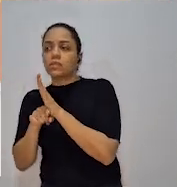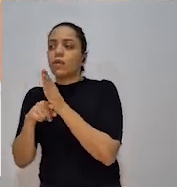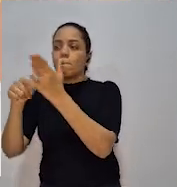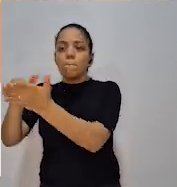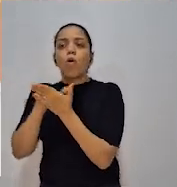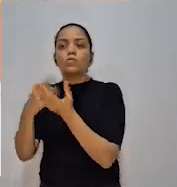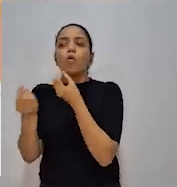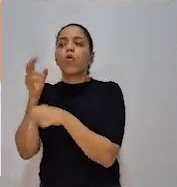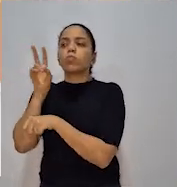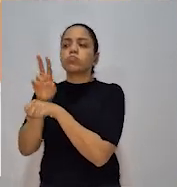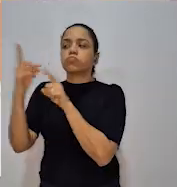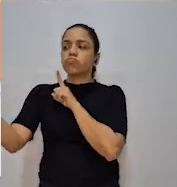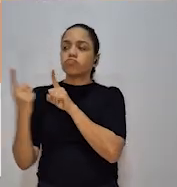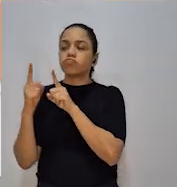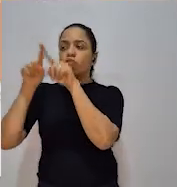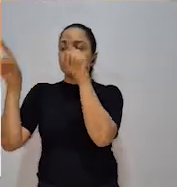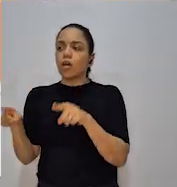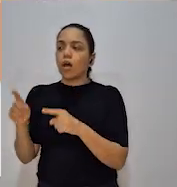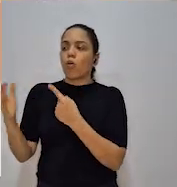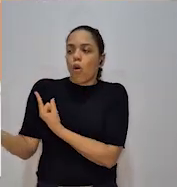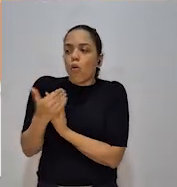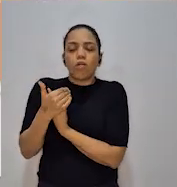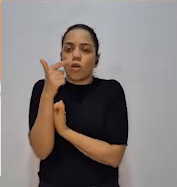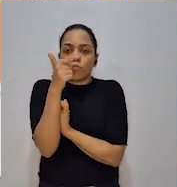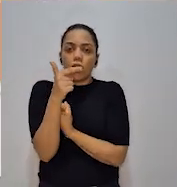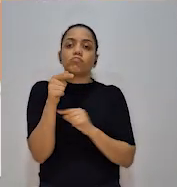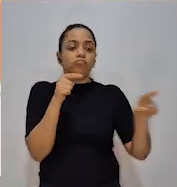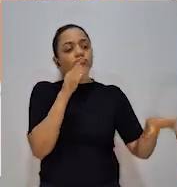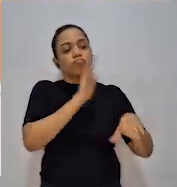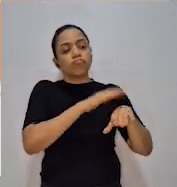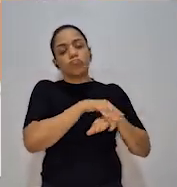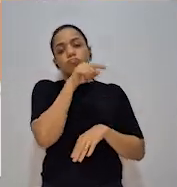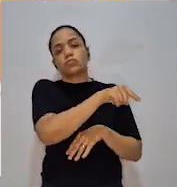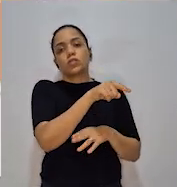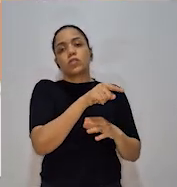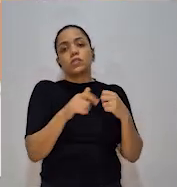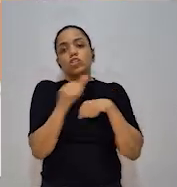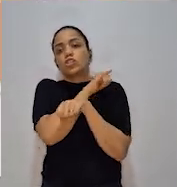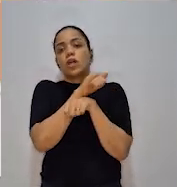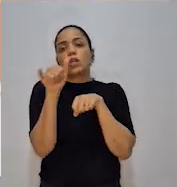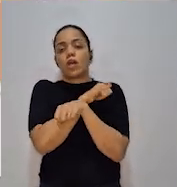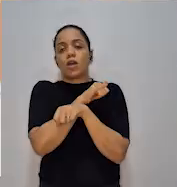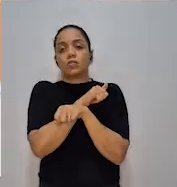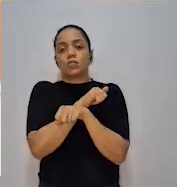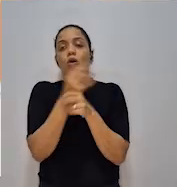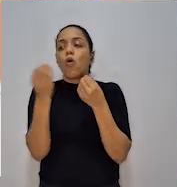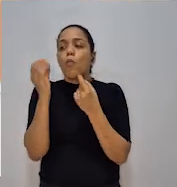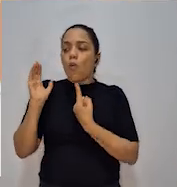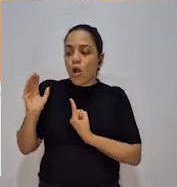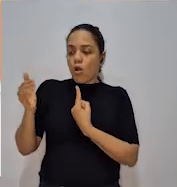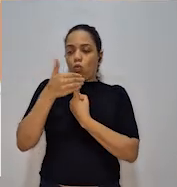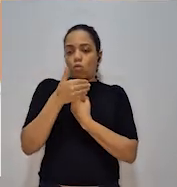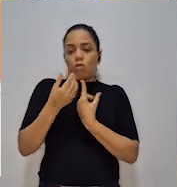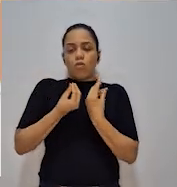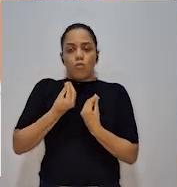que maneira? Criando estratégias para o acolhimento, para todo o suporte necessário, e muitas estão olhando já para esse ponto,